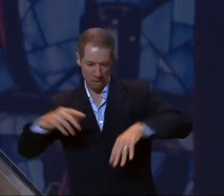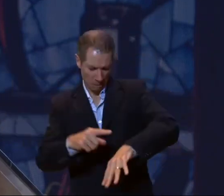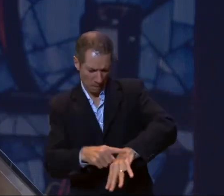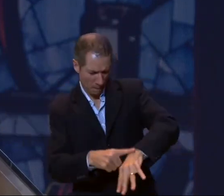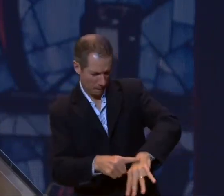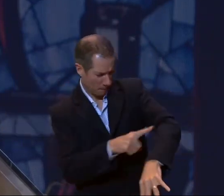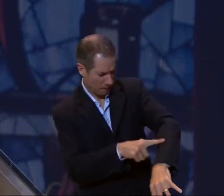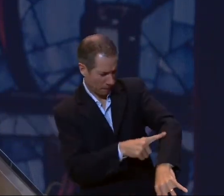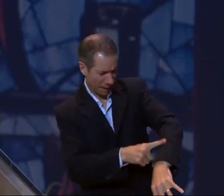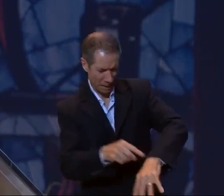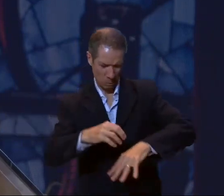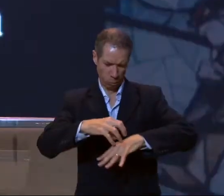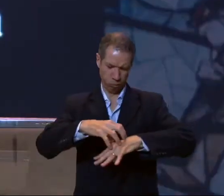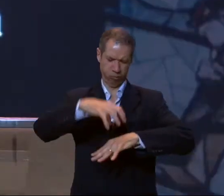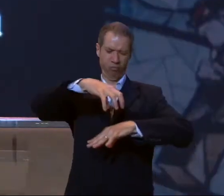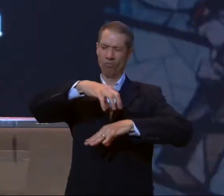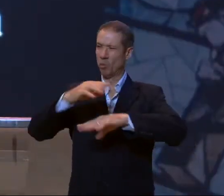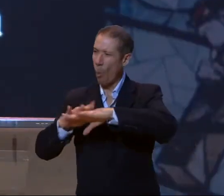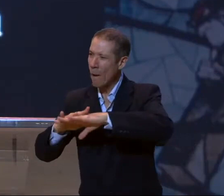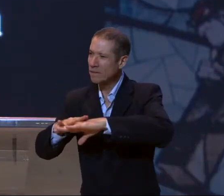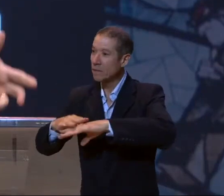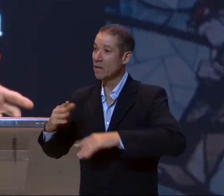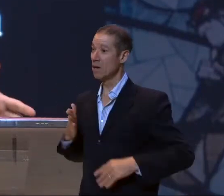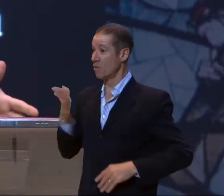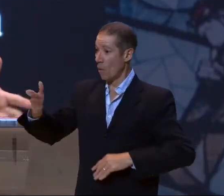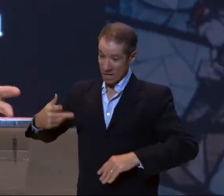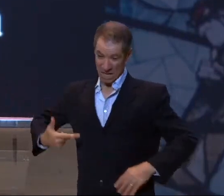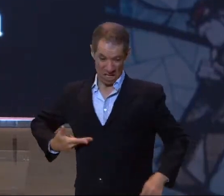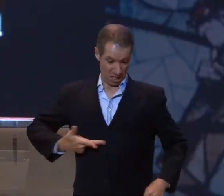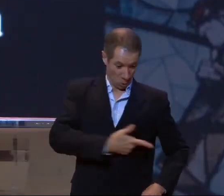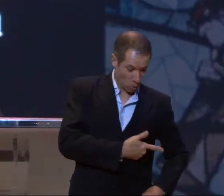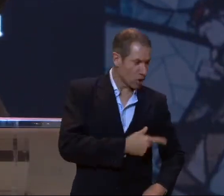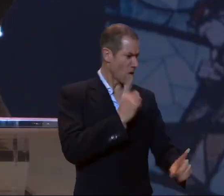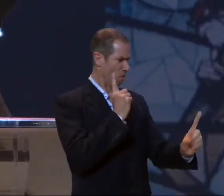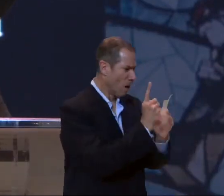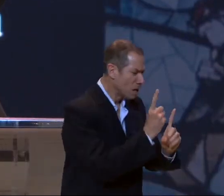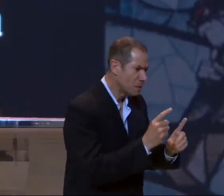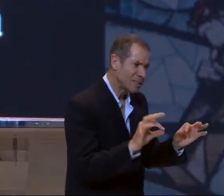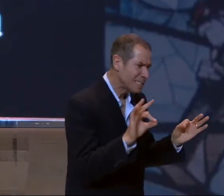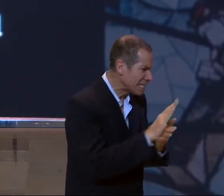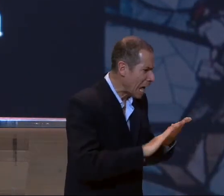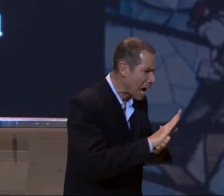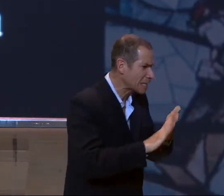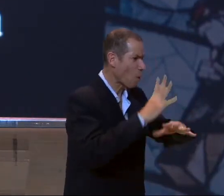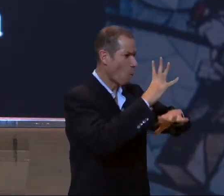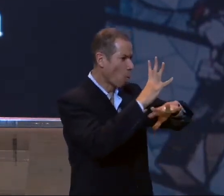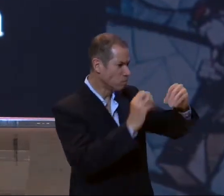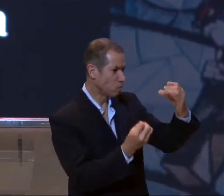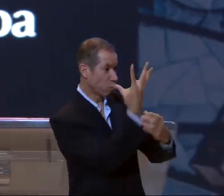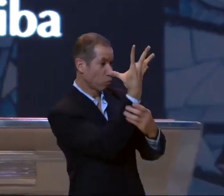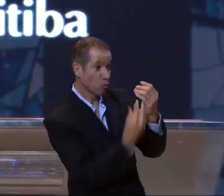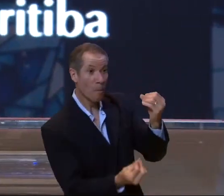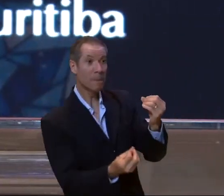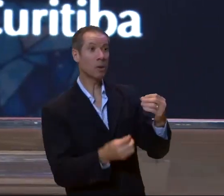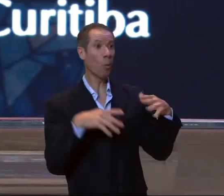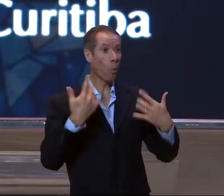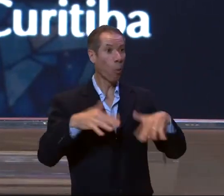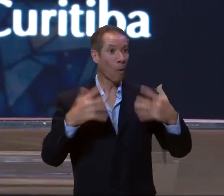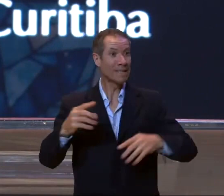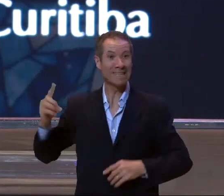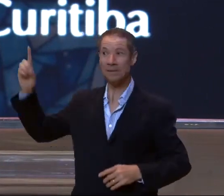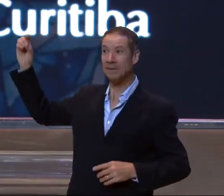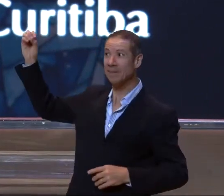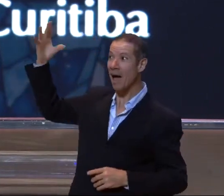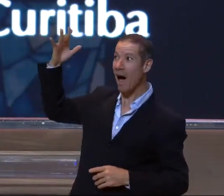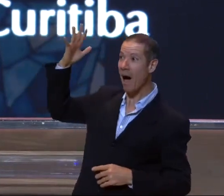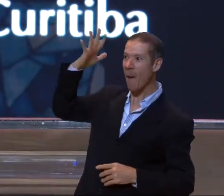pele, tumores, gente que foi fazer a cirurgia, chegou lá, não tinha mais nada. Deus, Ele derrama